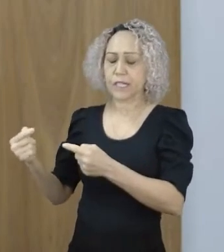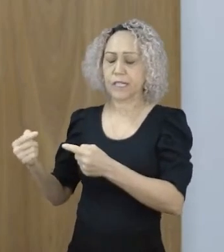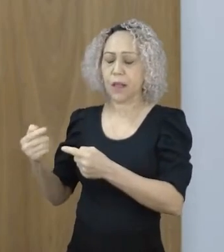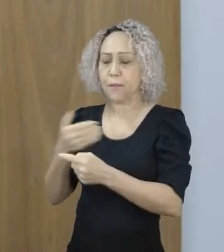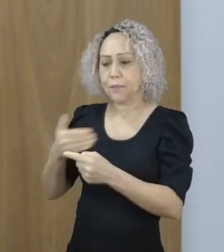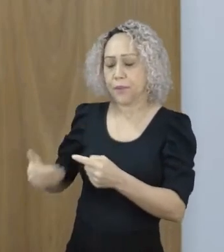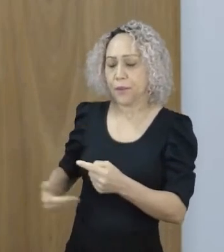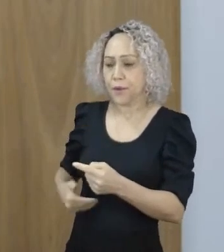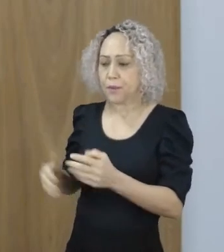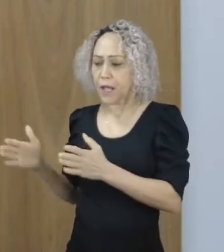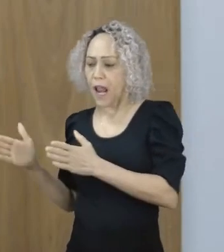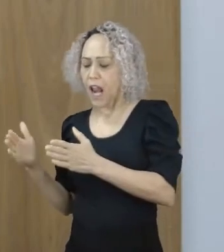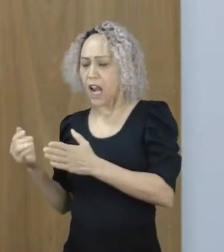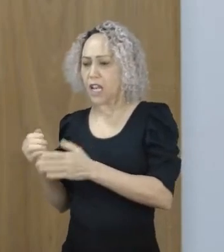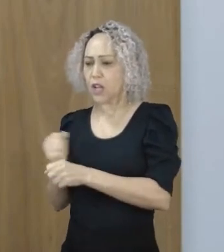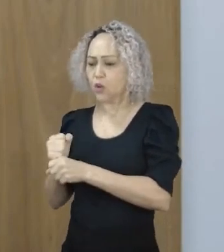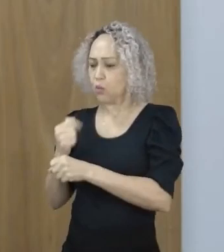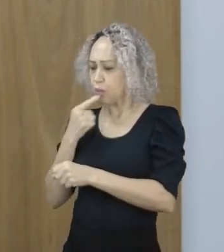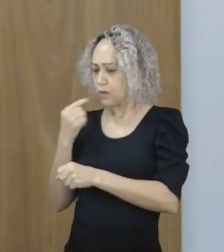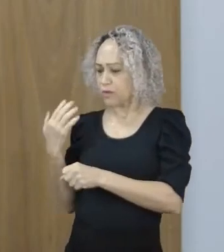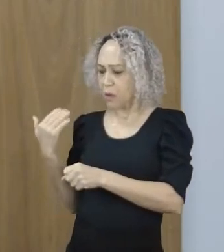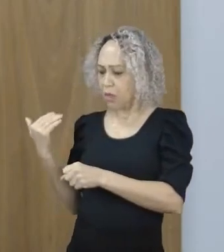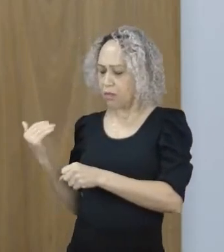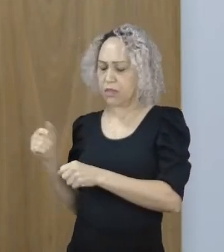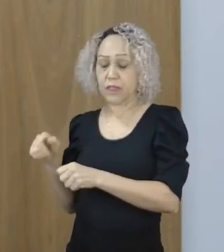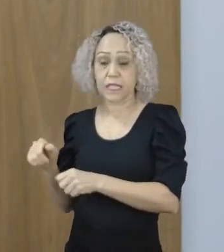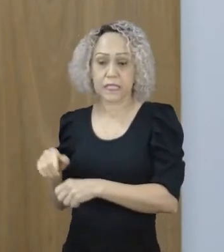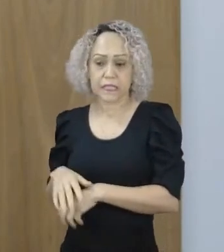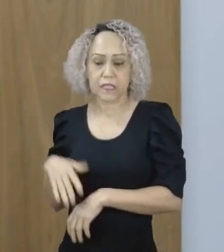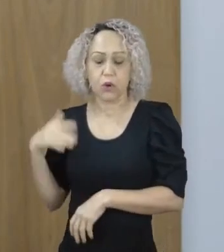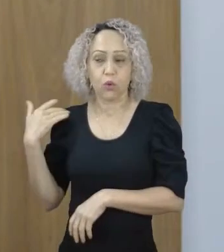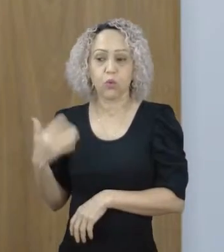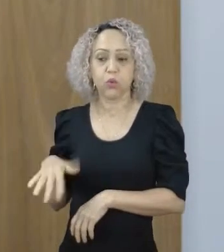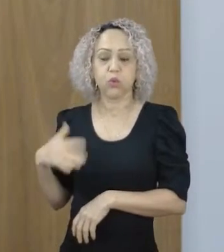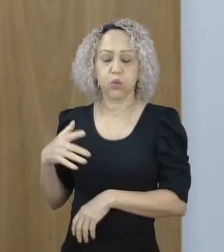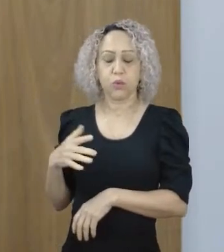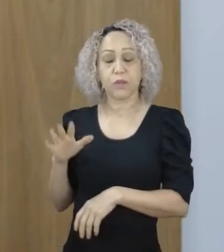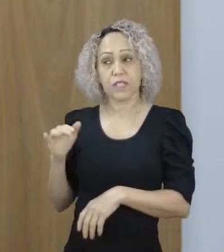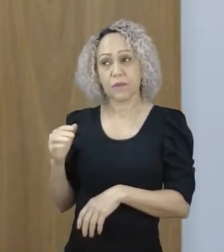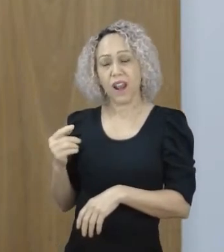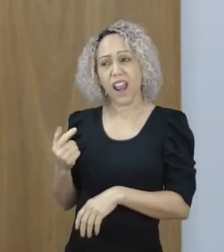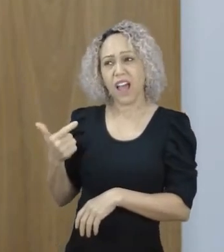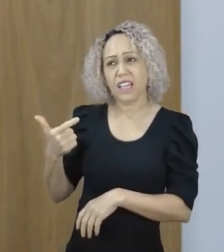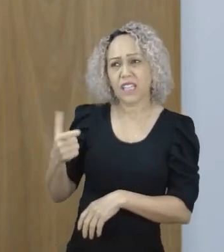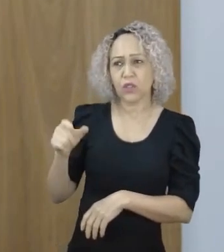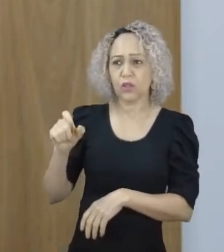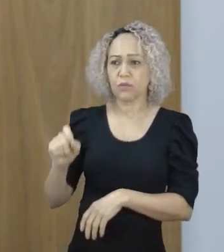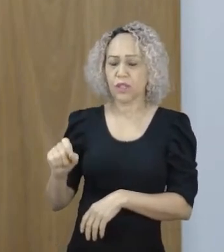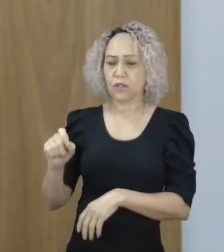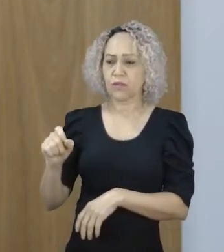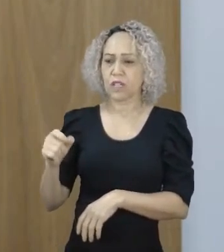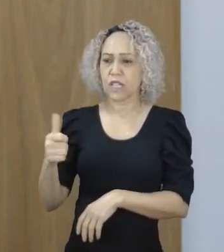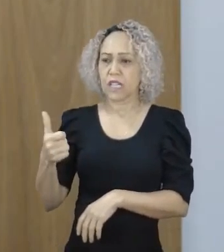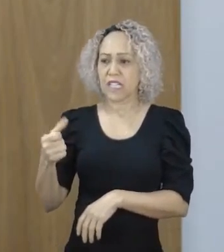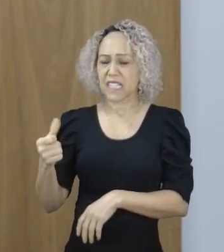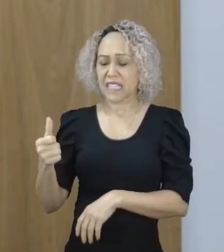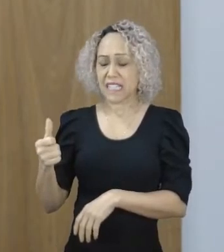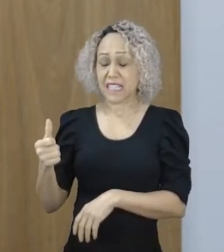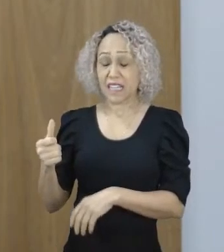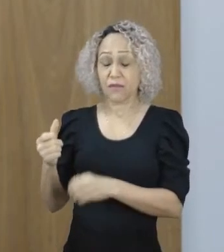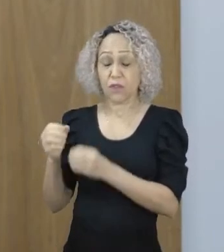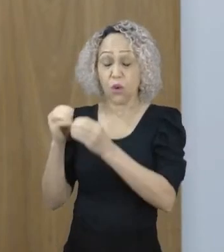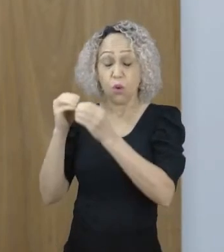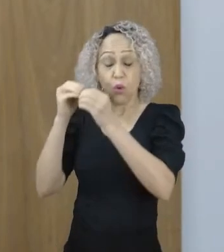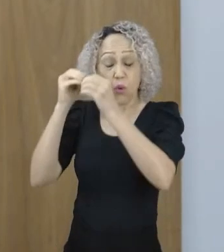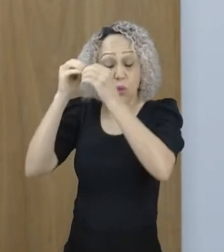vamos reconstruir e não vamos nos conformar de voltar a 2016. Nós estamos reconstruindo para fazer ainda mais e melhor do que